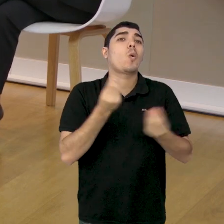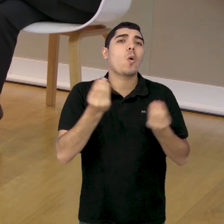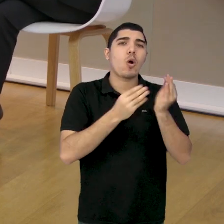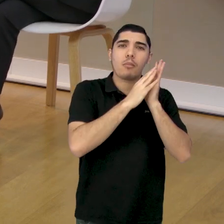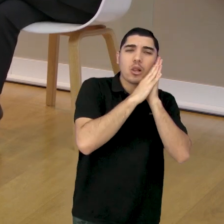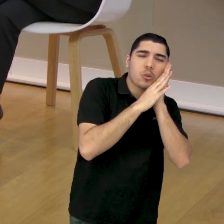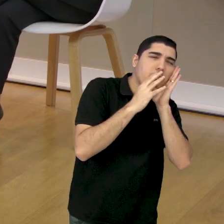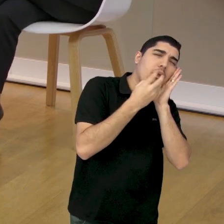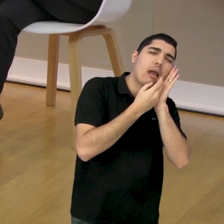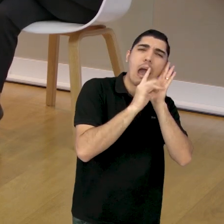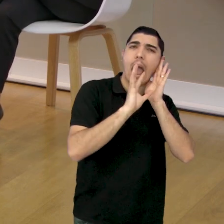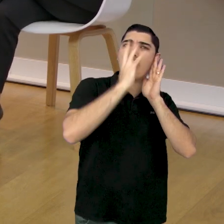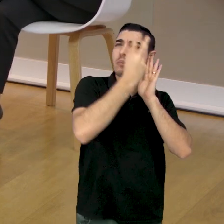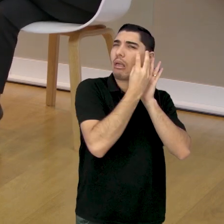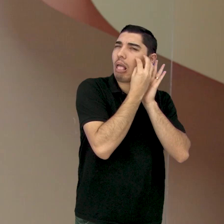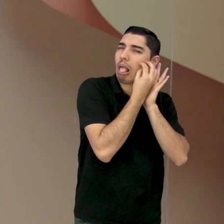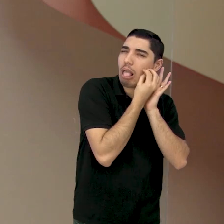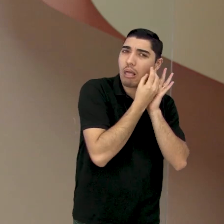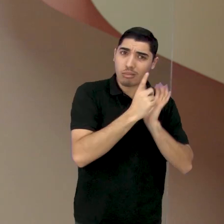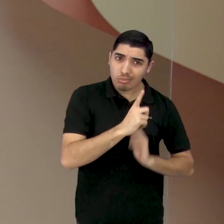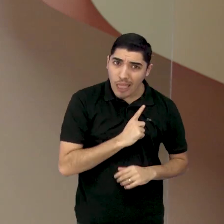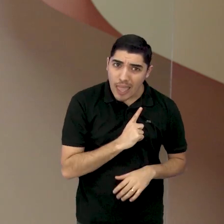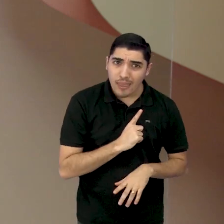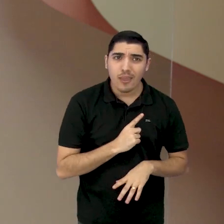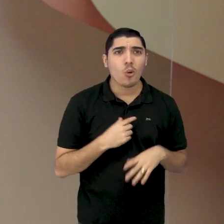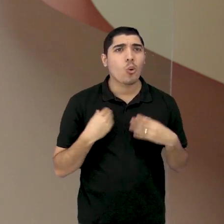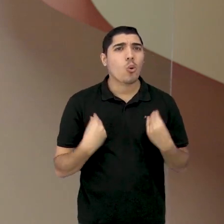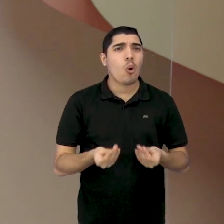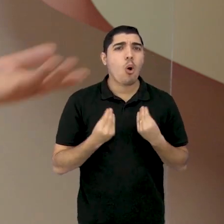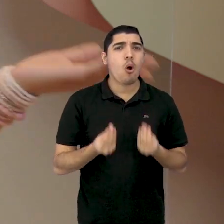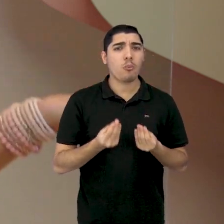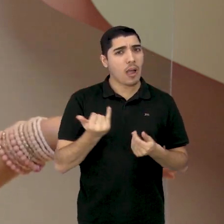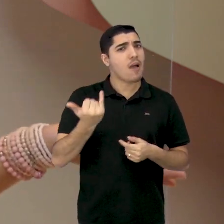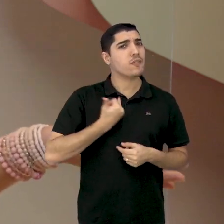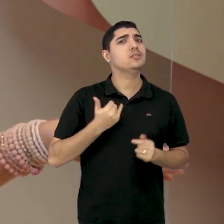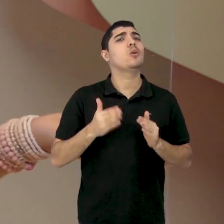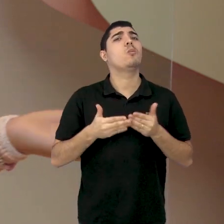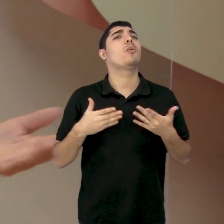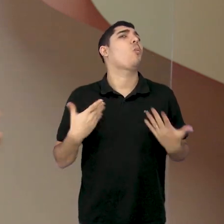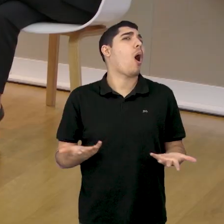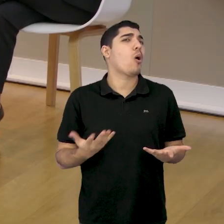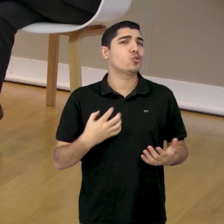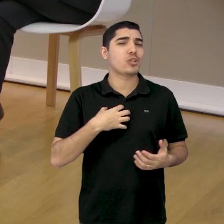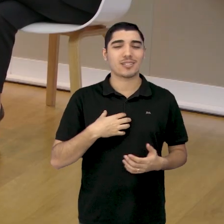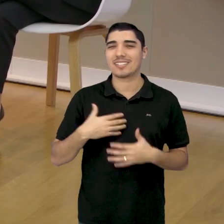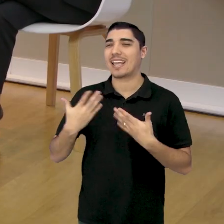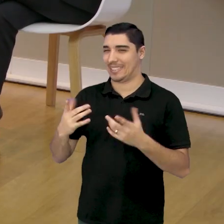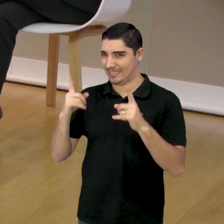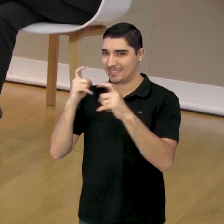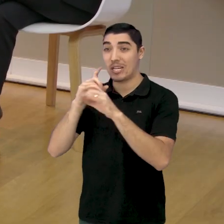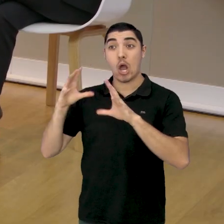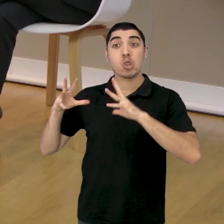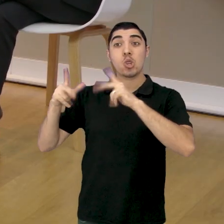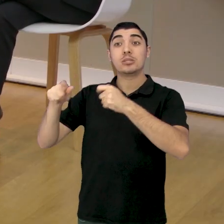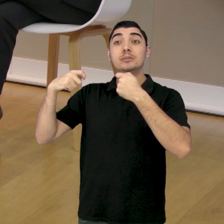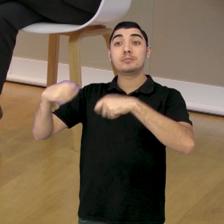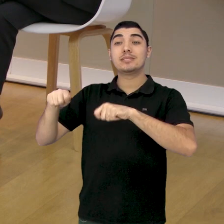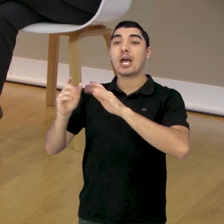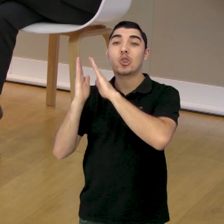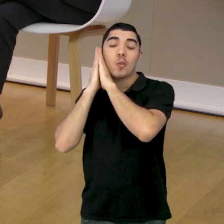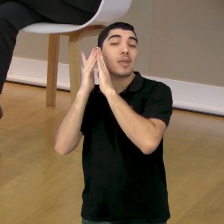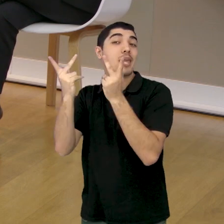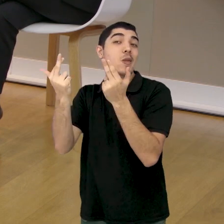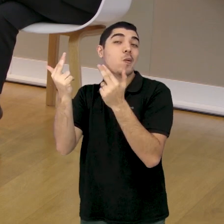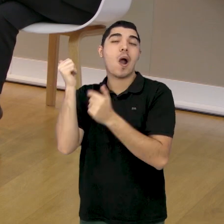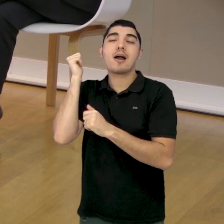casa também quer saber. Qual que é a posição que cria rugas? Gente, é muito difícil, na verdade. Né? Exato, é muito difícil falar, vai todo mundo dormir